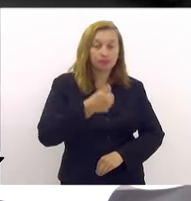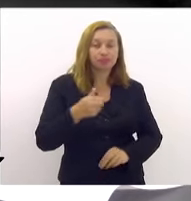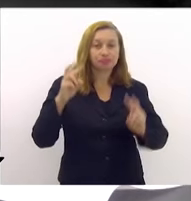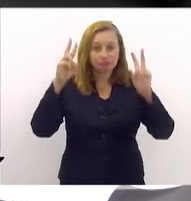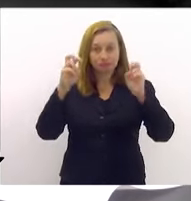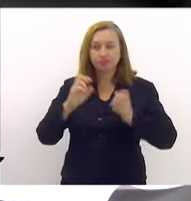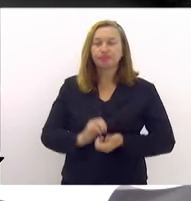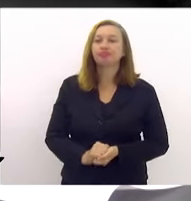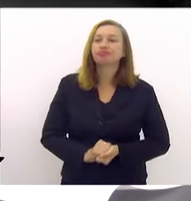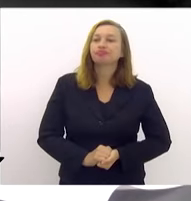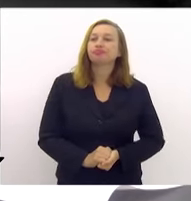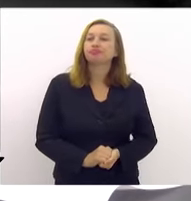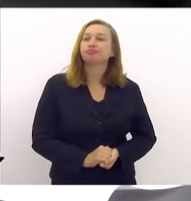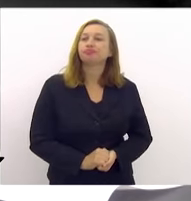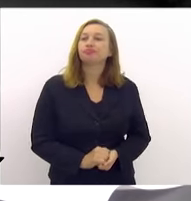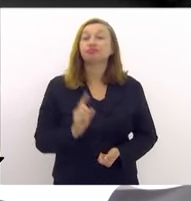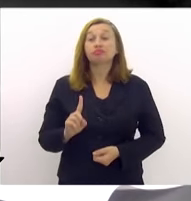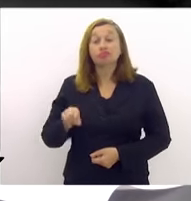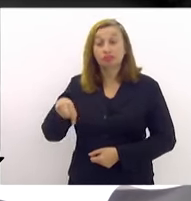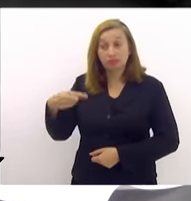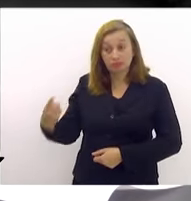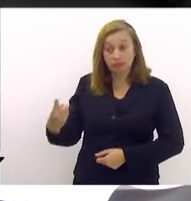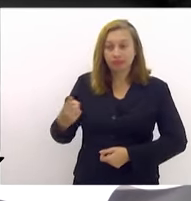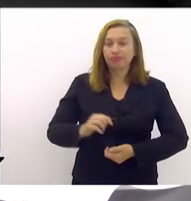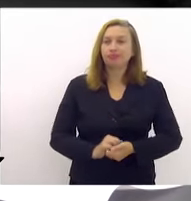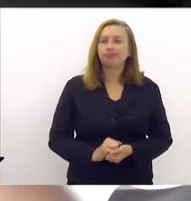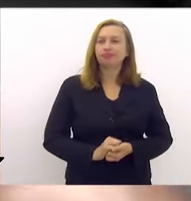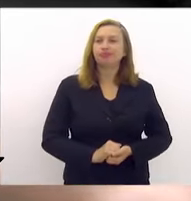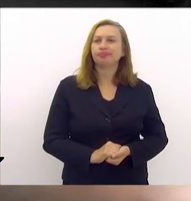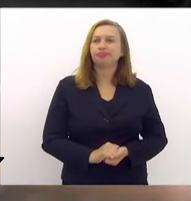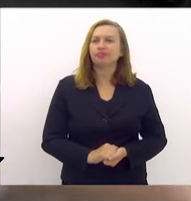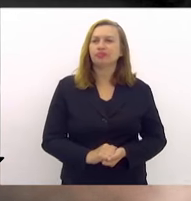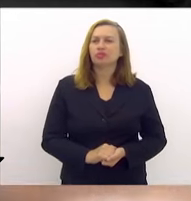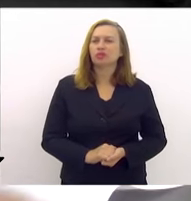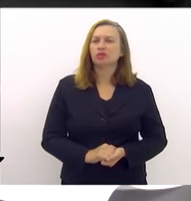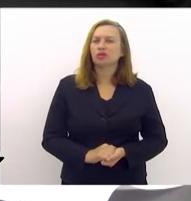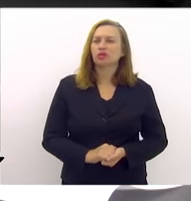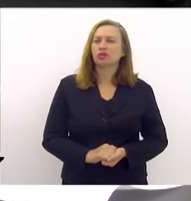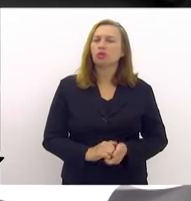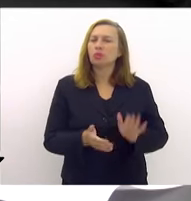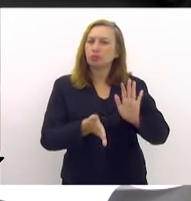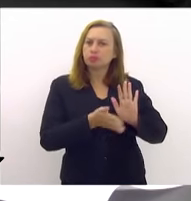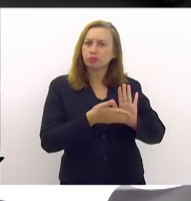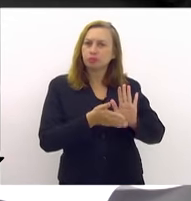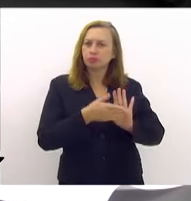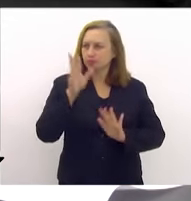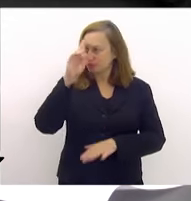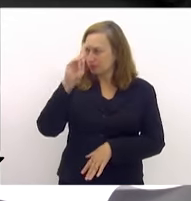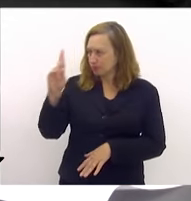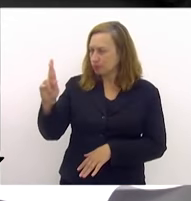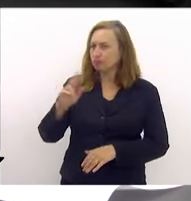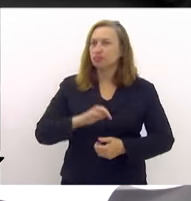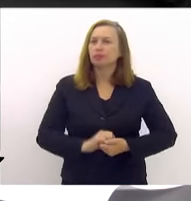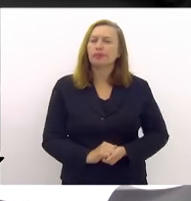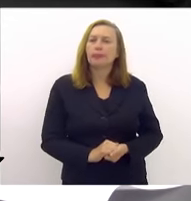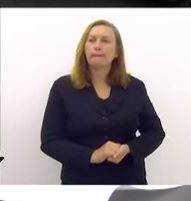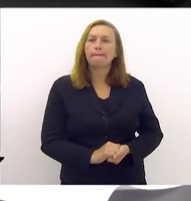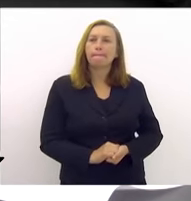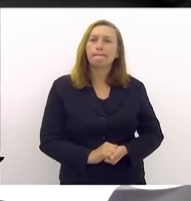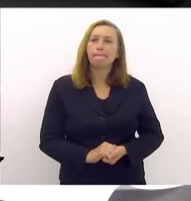questão. E depois, o senhor propõe que